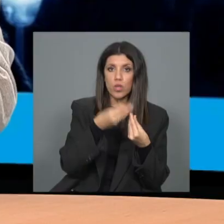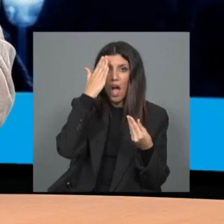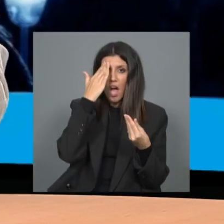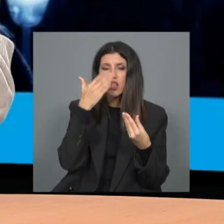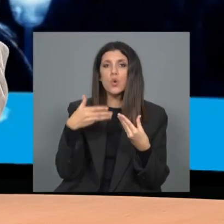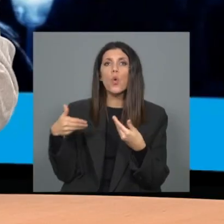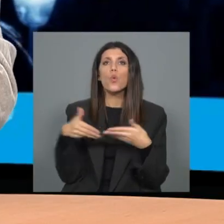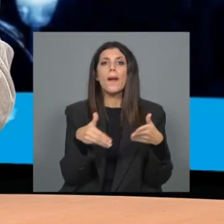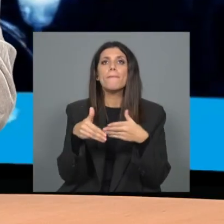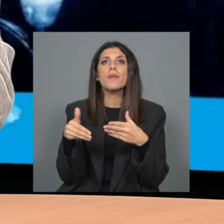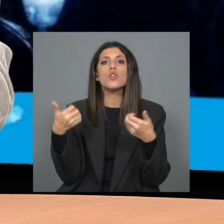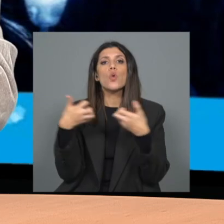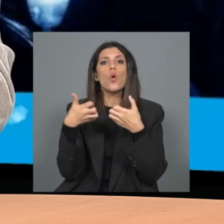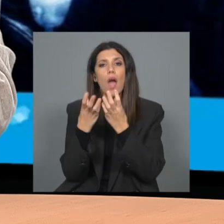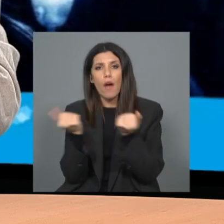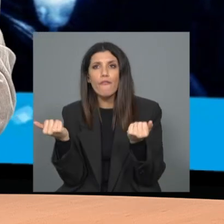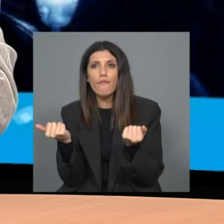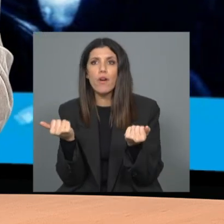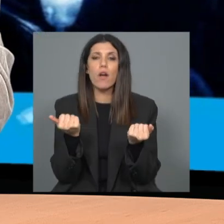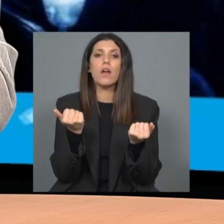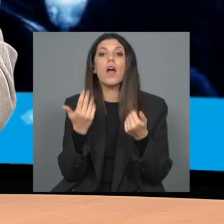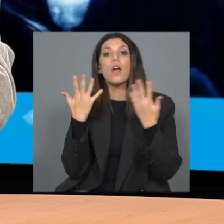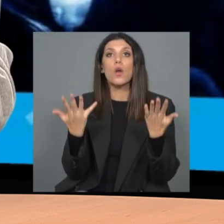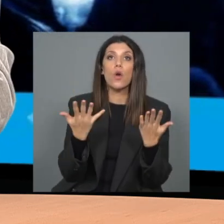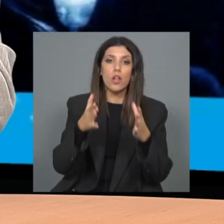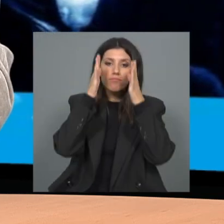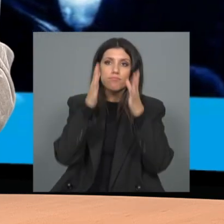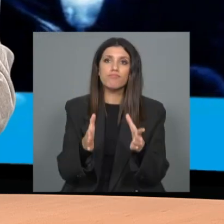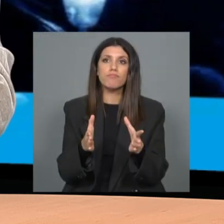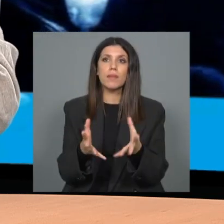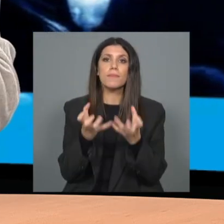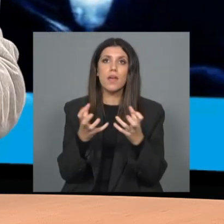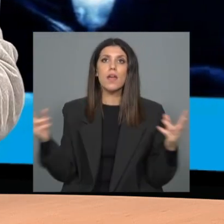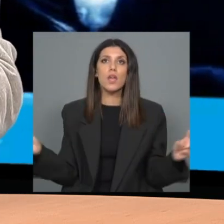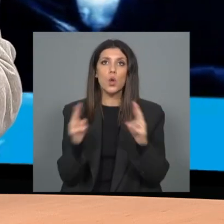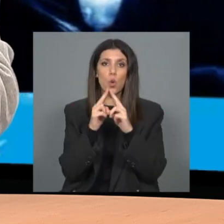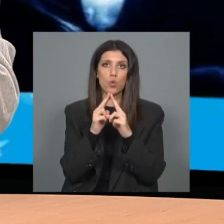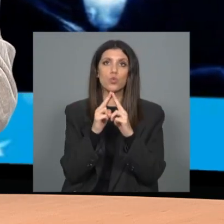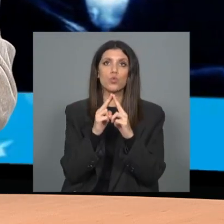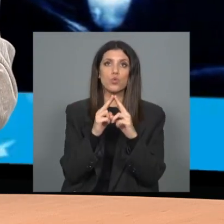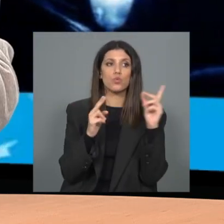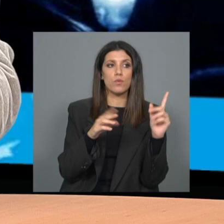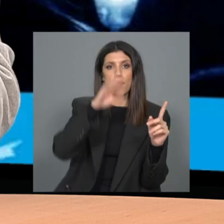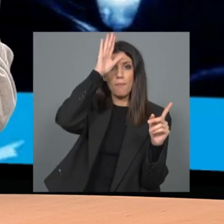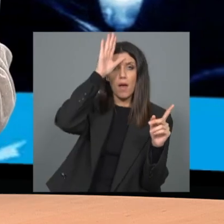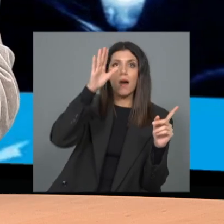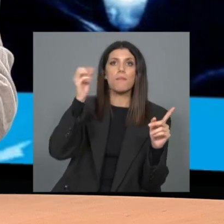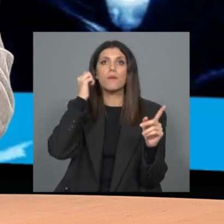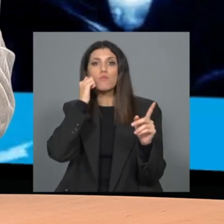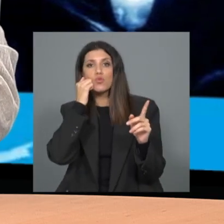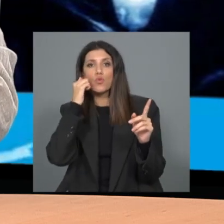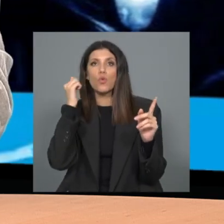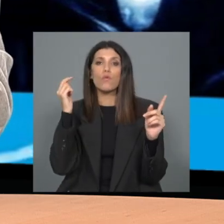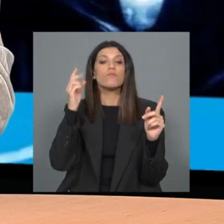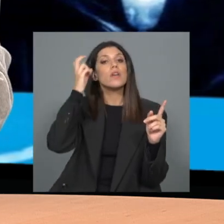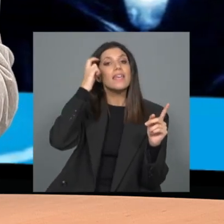embora neste momento o que está em cima da mesa em termos de trabalho é um encontro bilateral entre Moscou e Kiev.